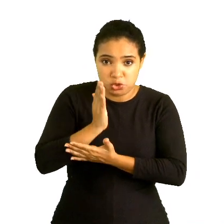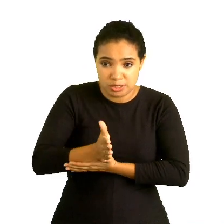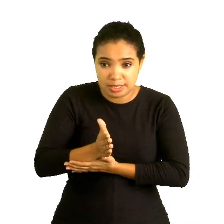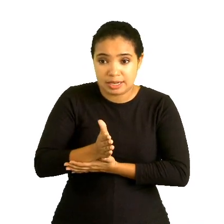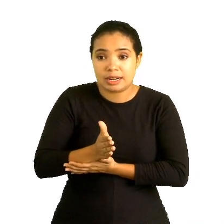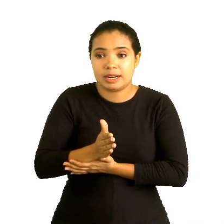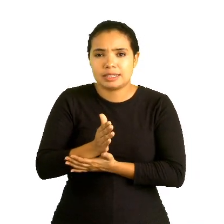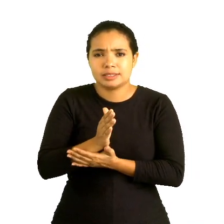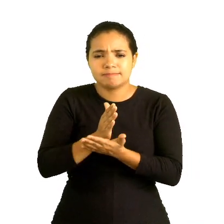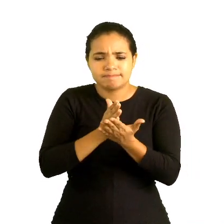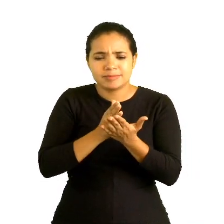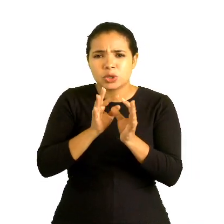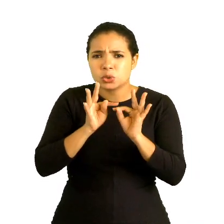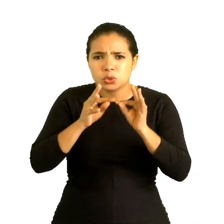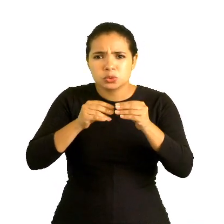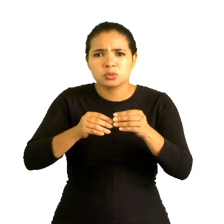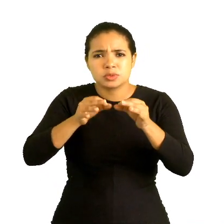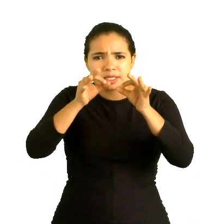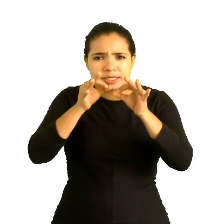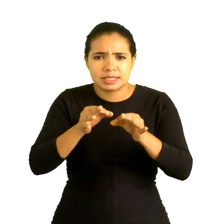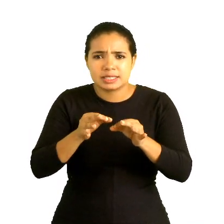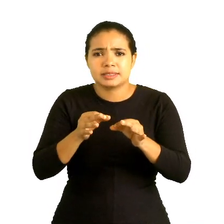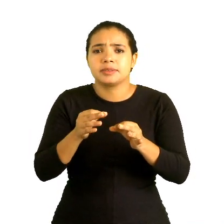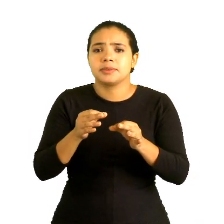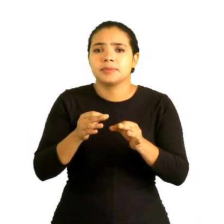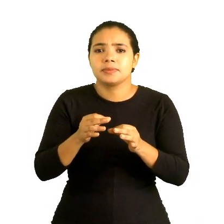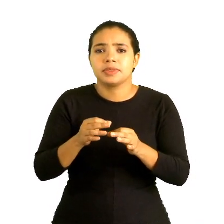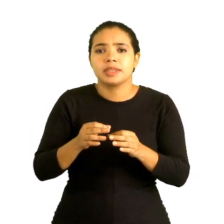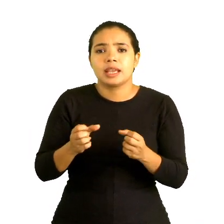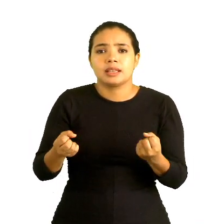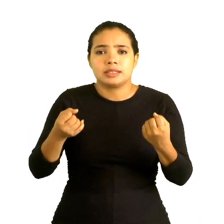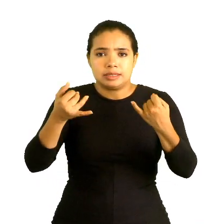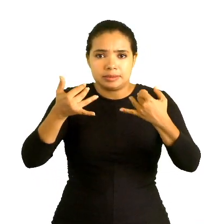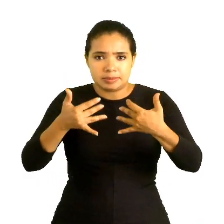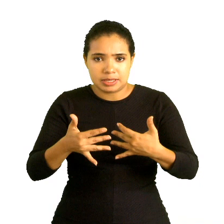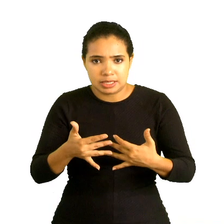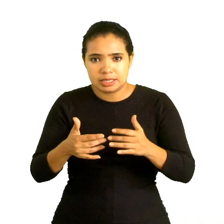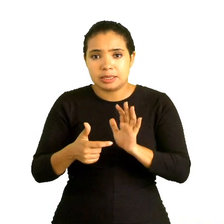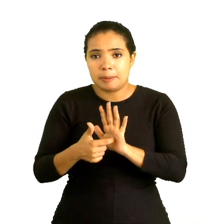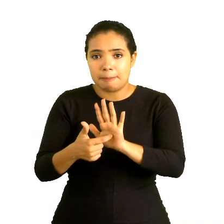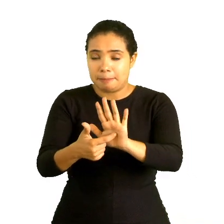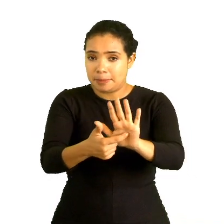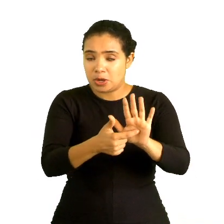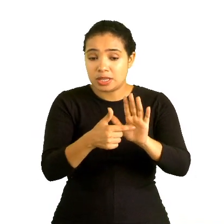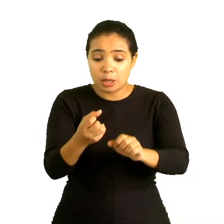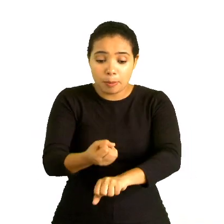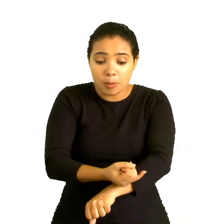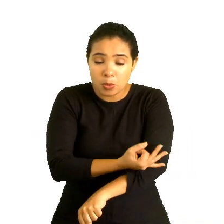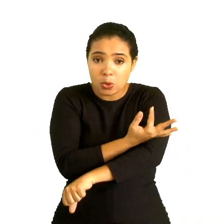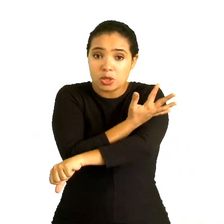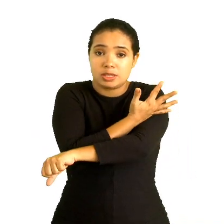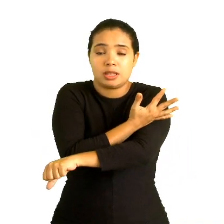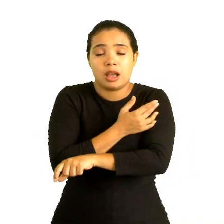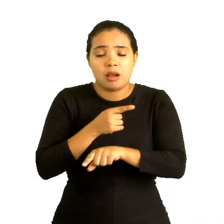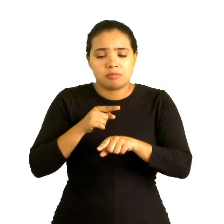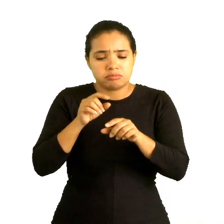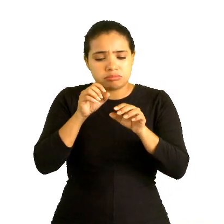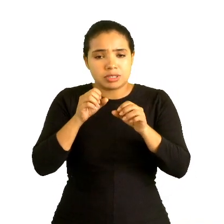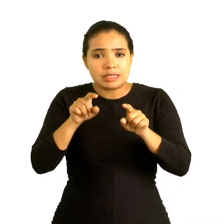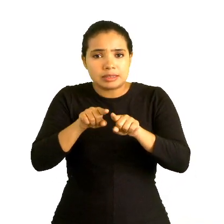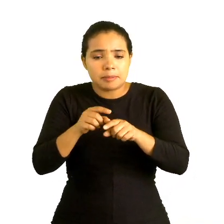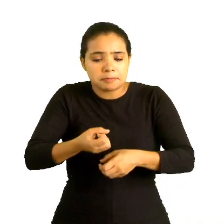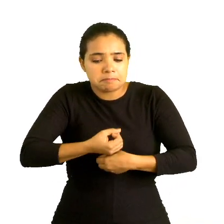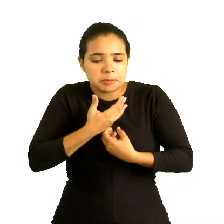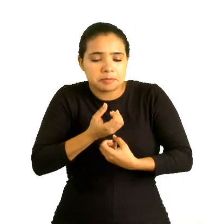do entrevistado. As falas são transcritas de forma a apresentar as emoções e a expressão de